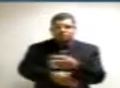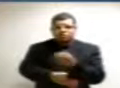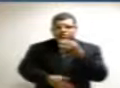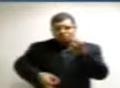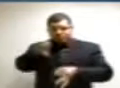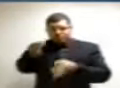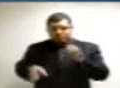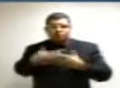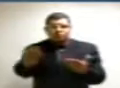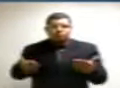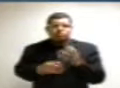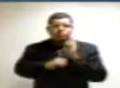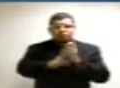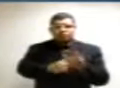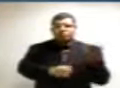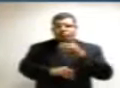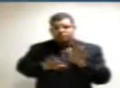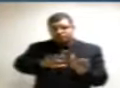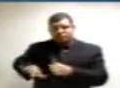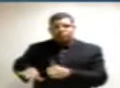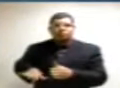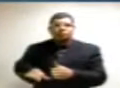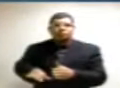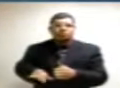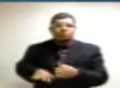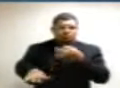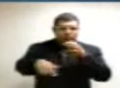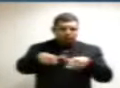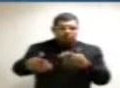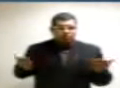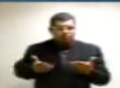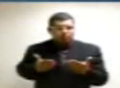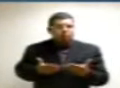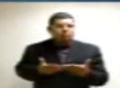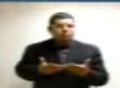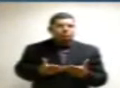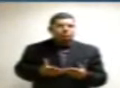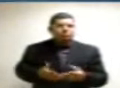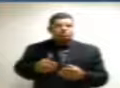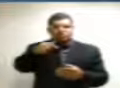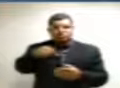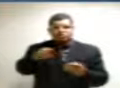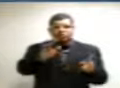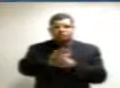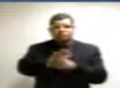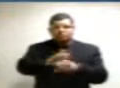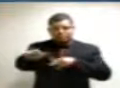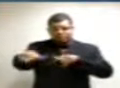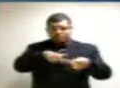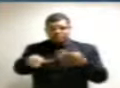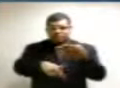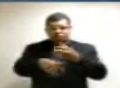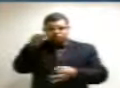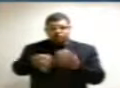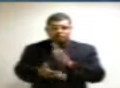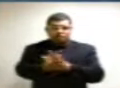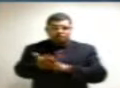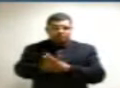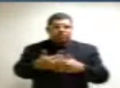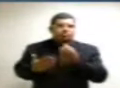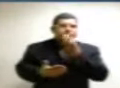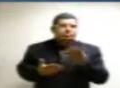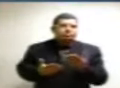novos juízes. A Assembleia vai, numa atitude republicana, cede parte dos seus recursos para o Tribunal de